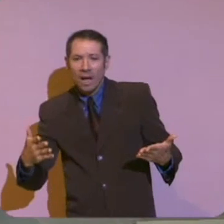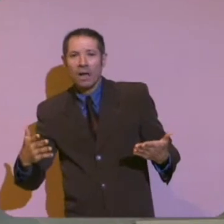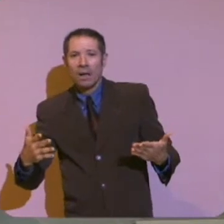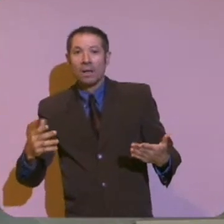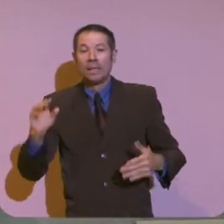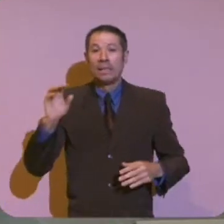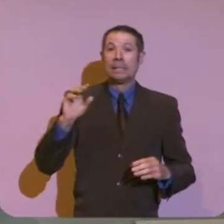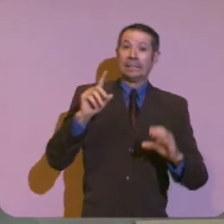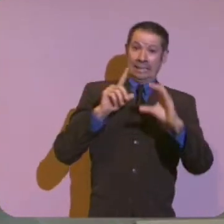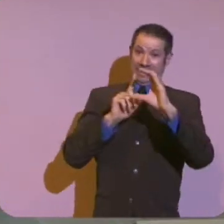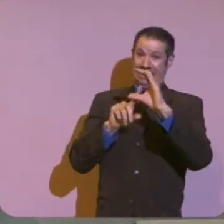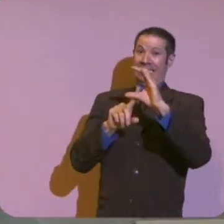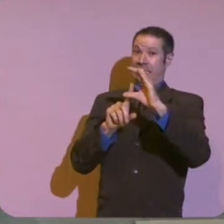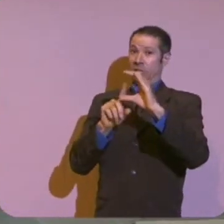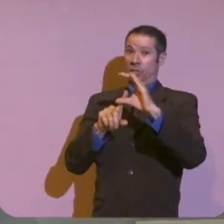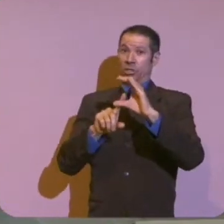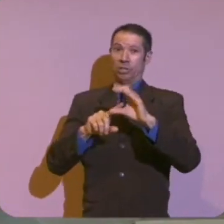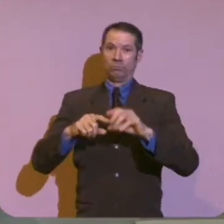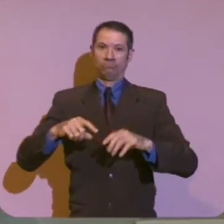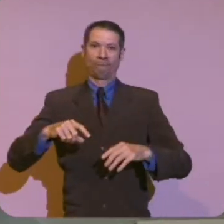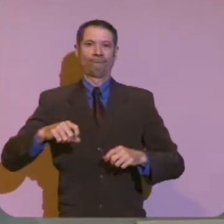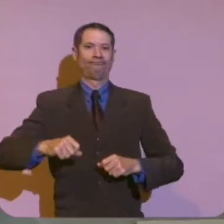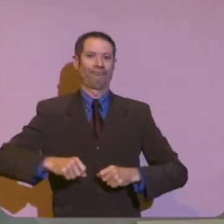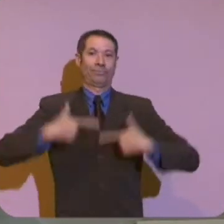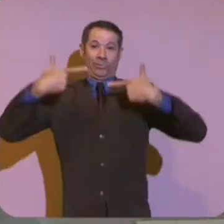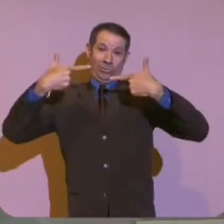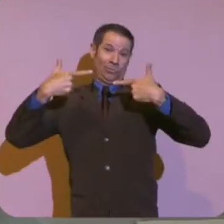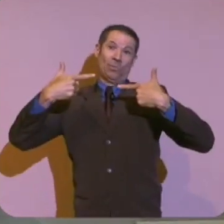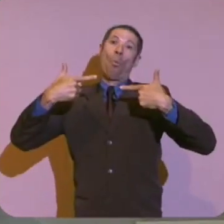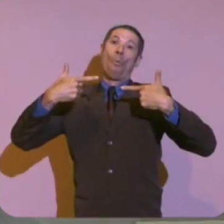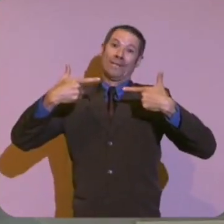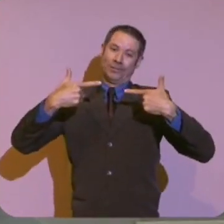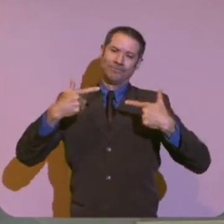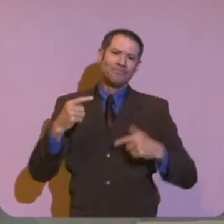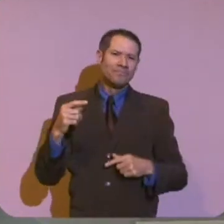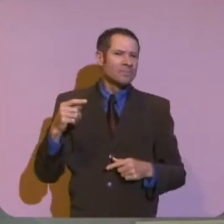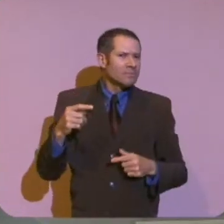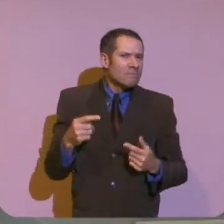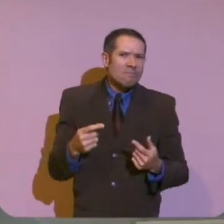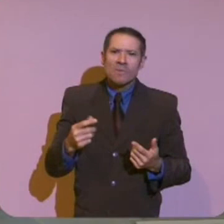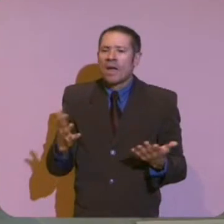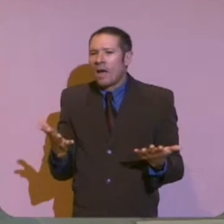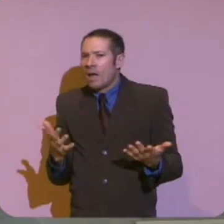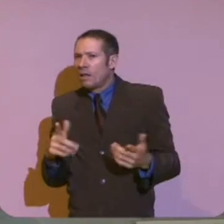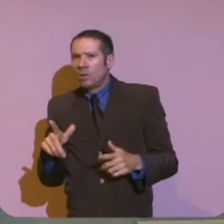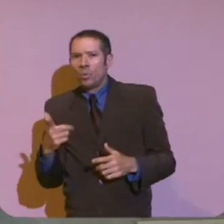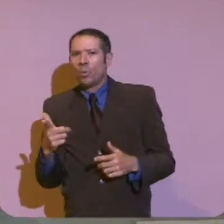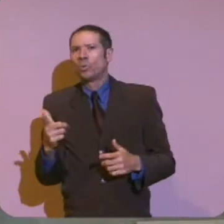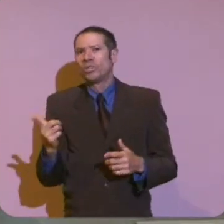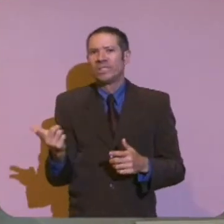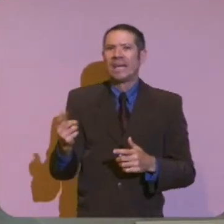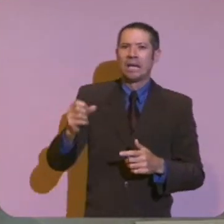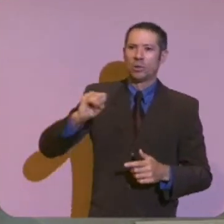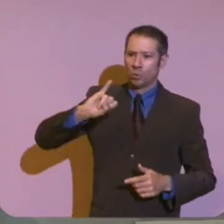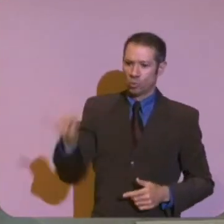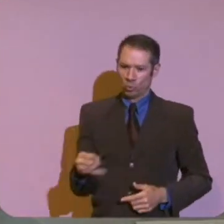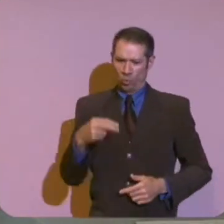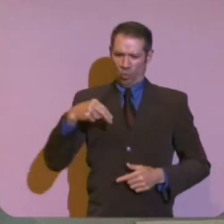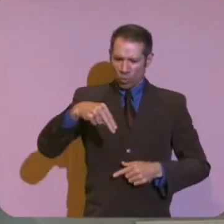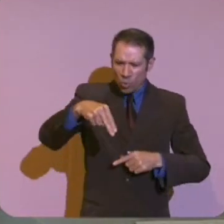eles decidiram tirar sortes, e aí, adivinha, o palitinho menor caiu com